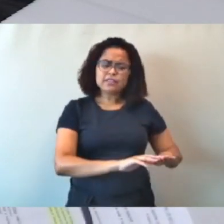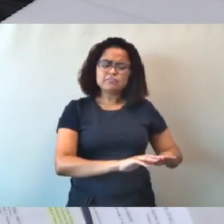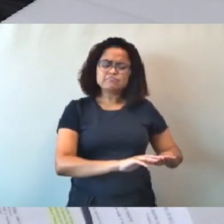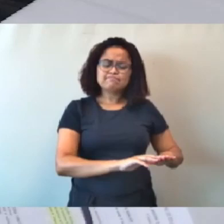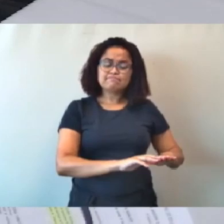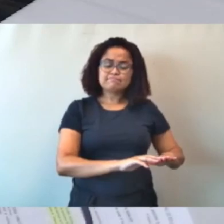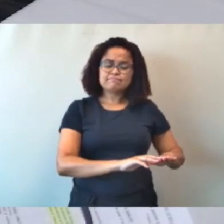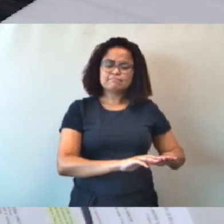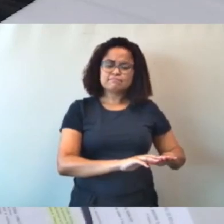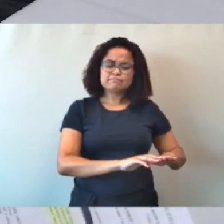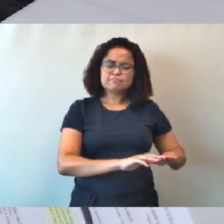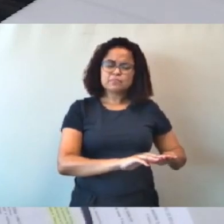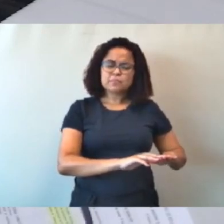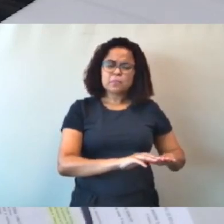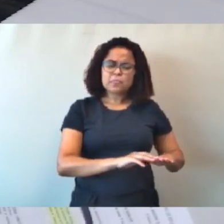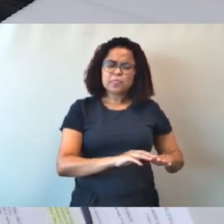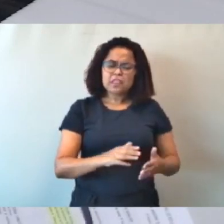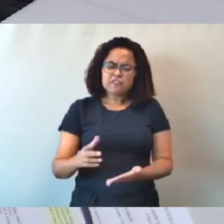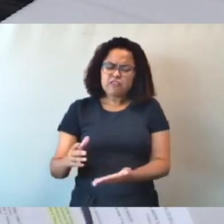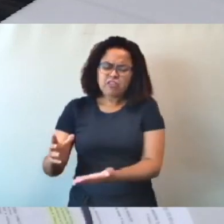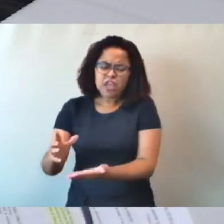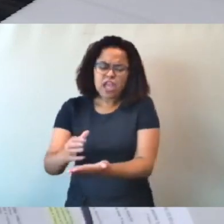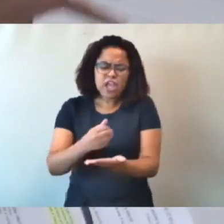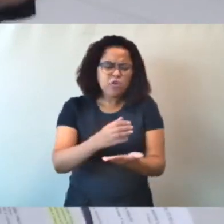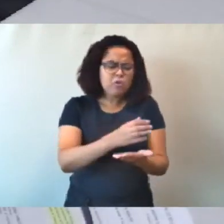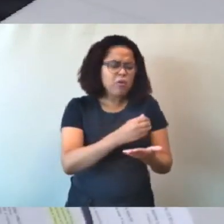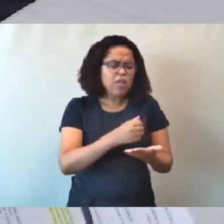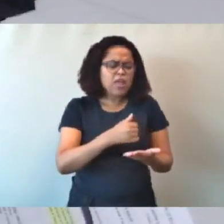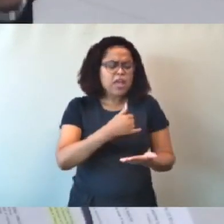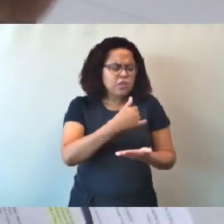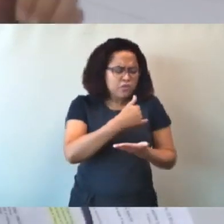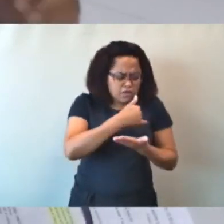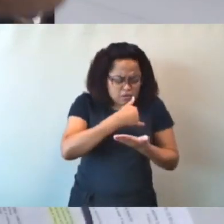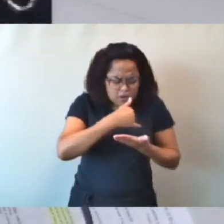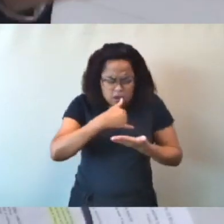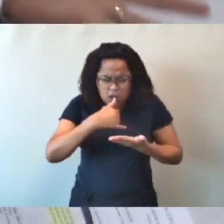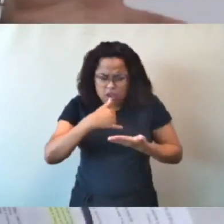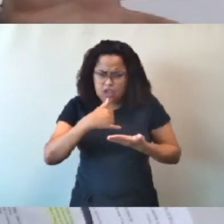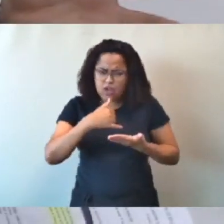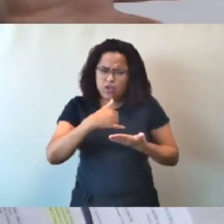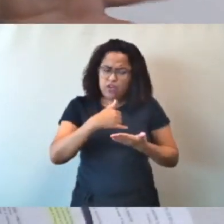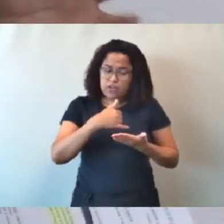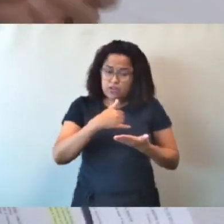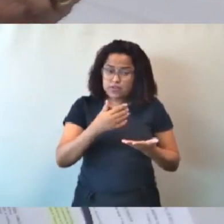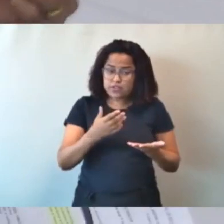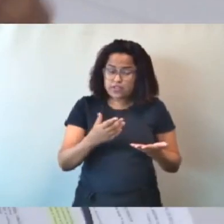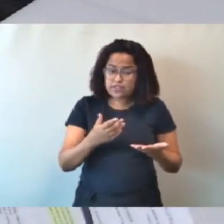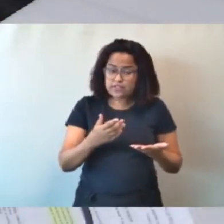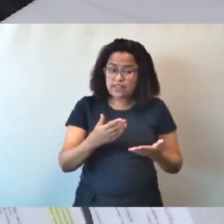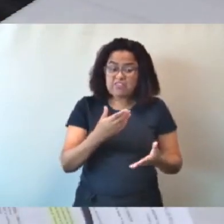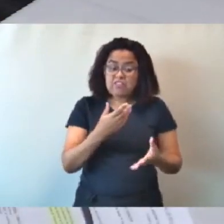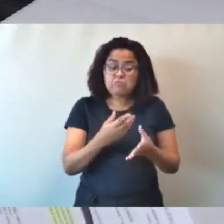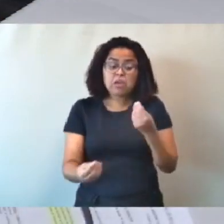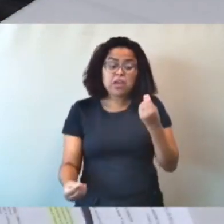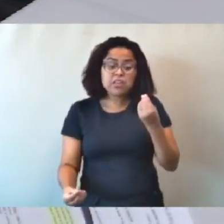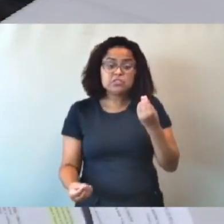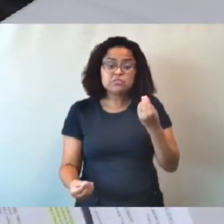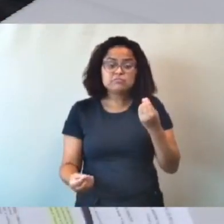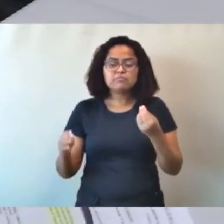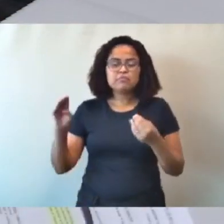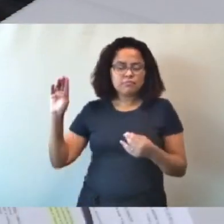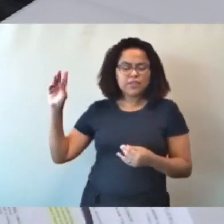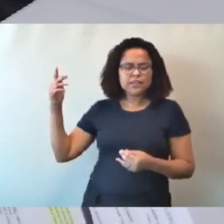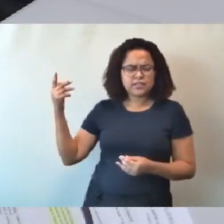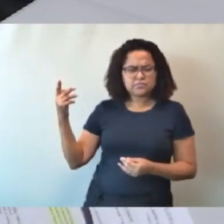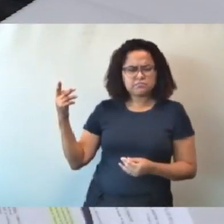Recolhe, vende drogas e mora ali, quem perde a cidade em qualidade. Aí eu sugeri